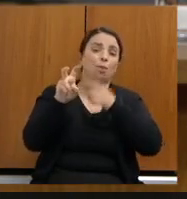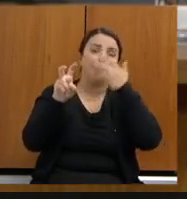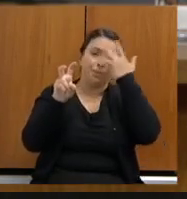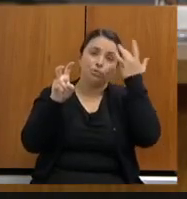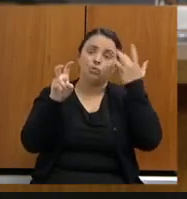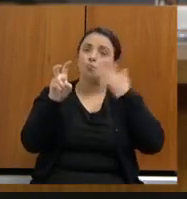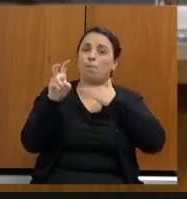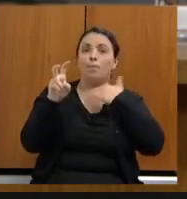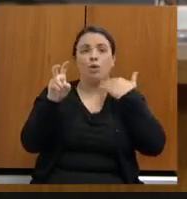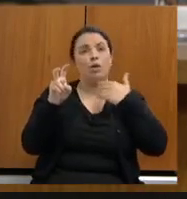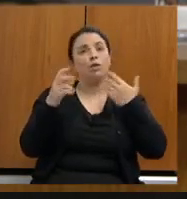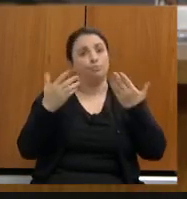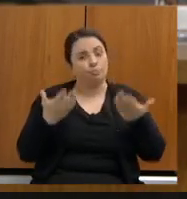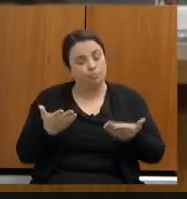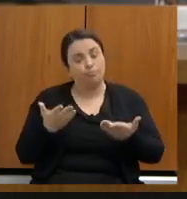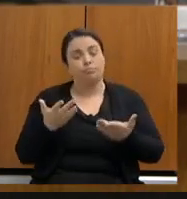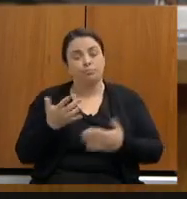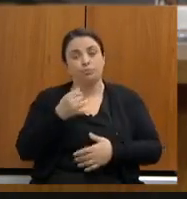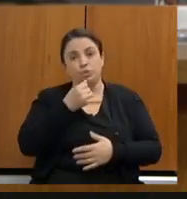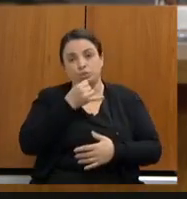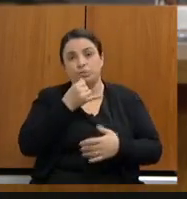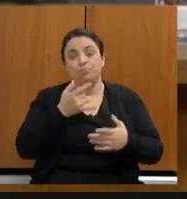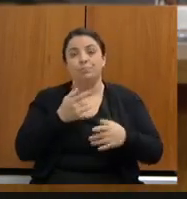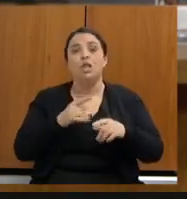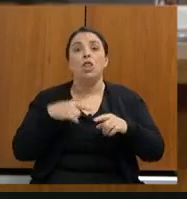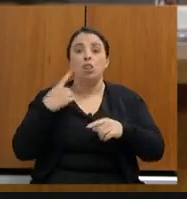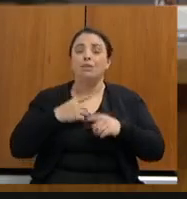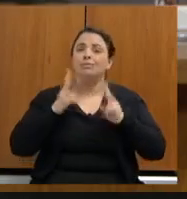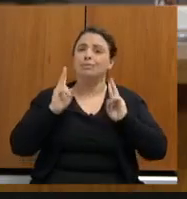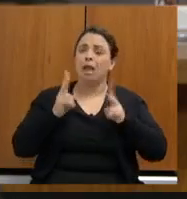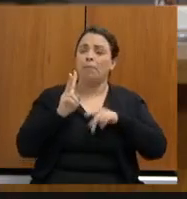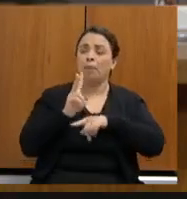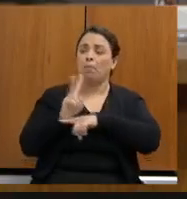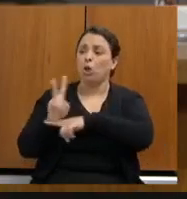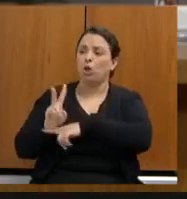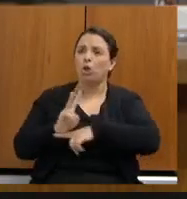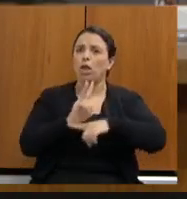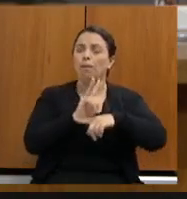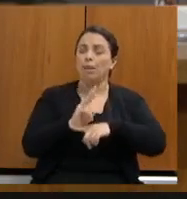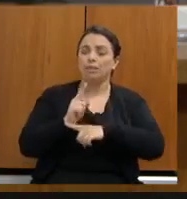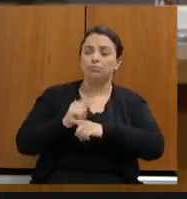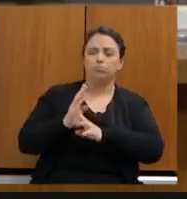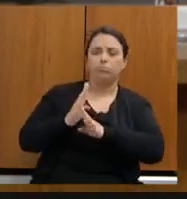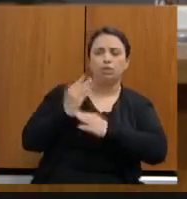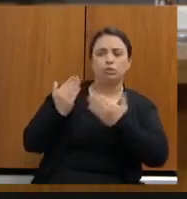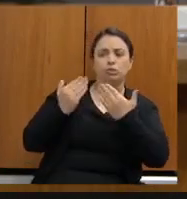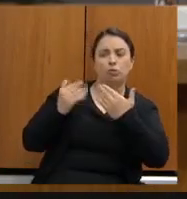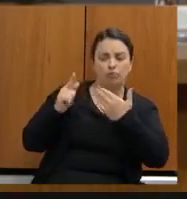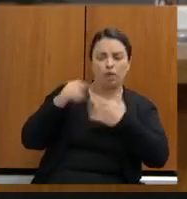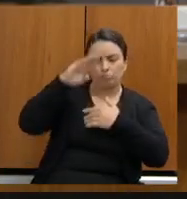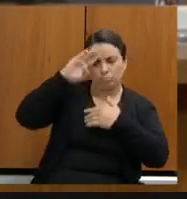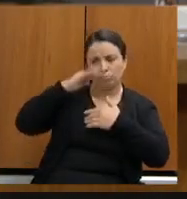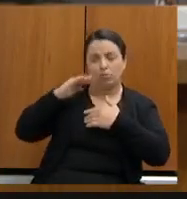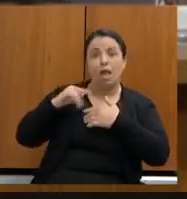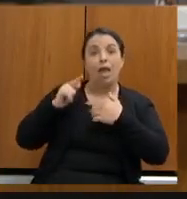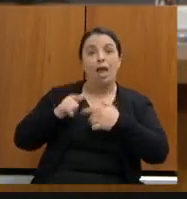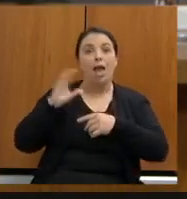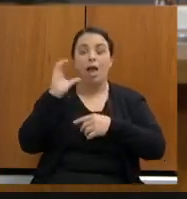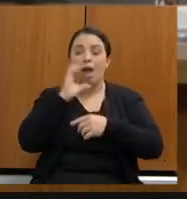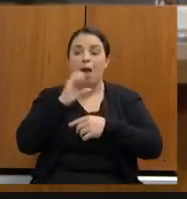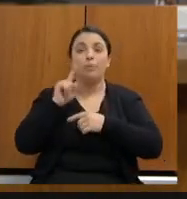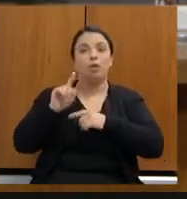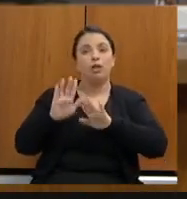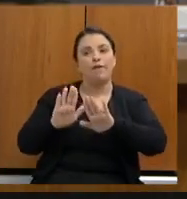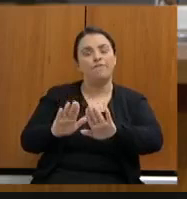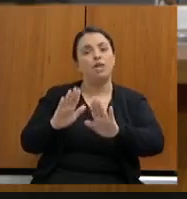preciso dizer que o monitoramento ele é constante e ao identificar sintomas os Bombeiros Militares de ação imediatamente